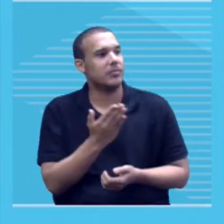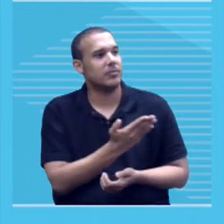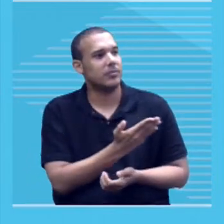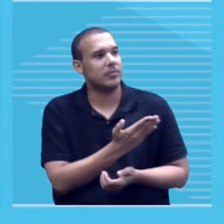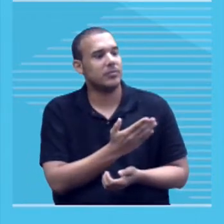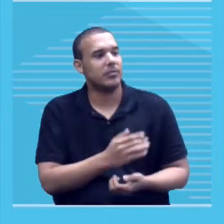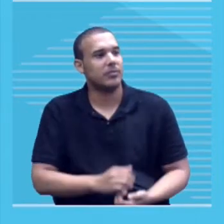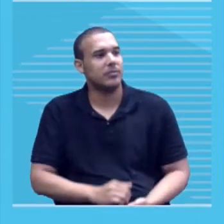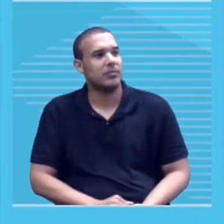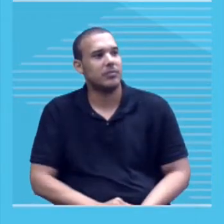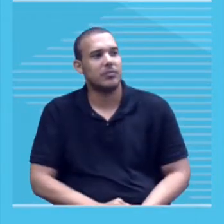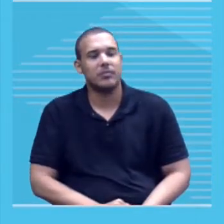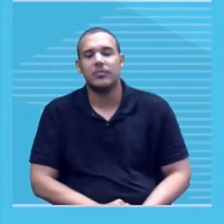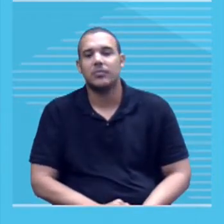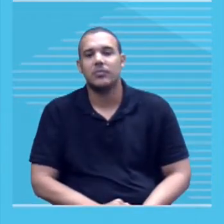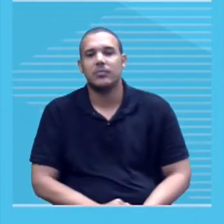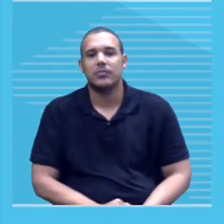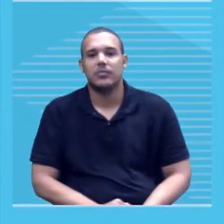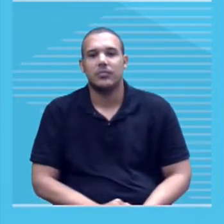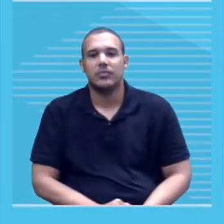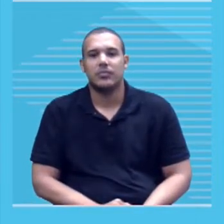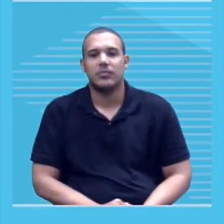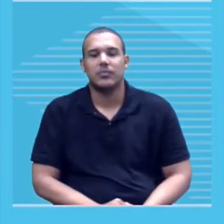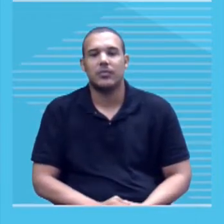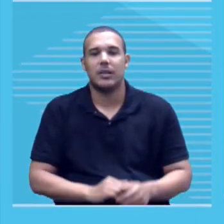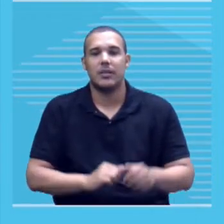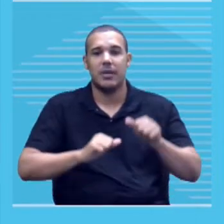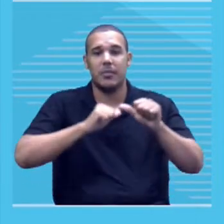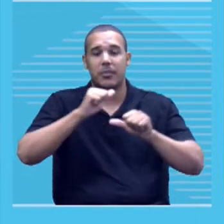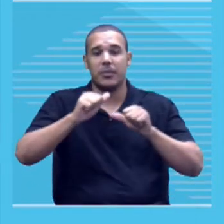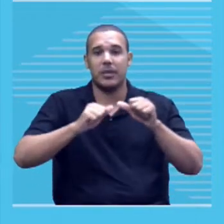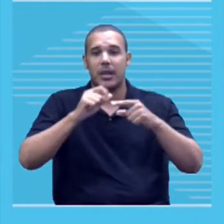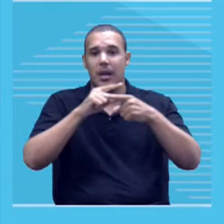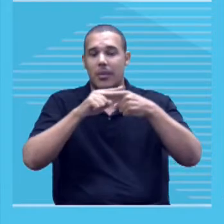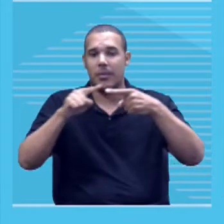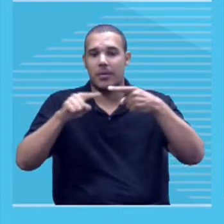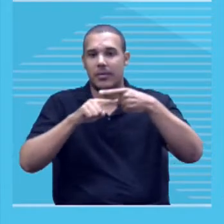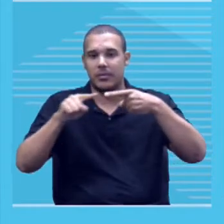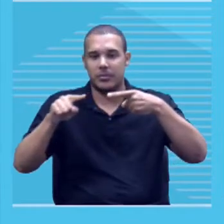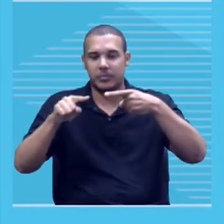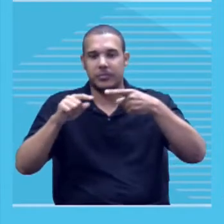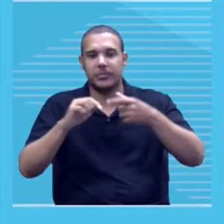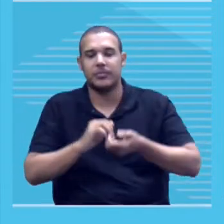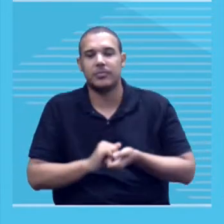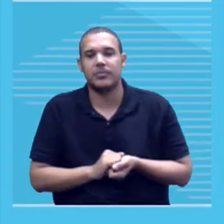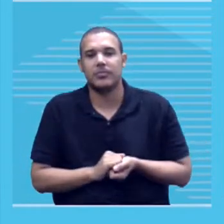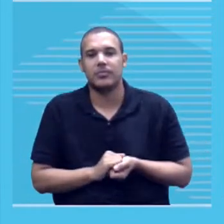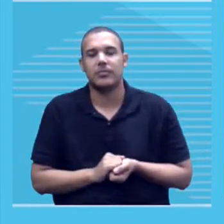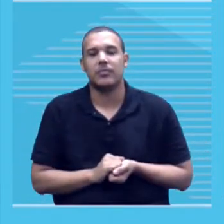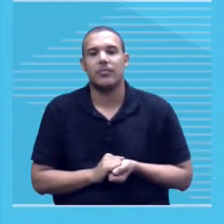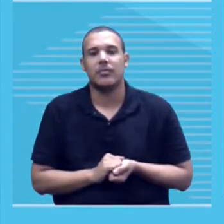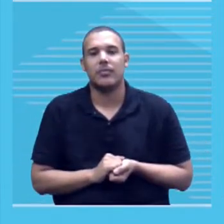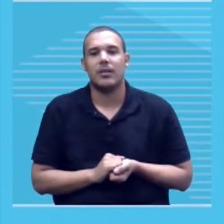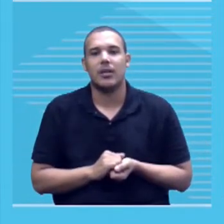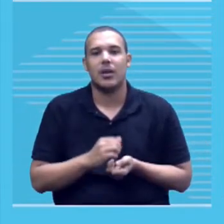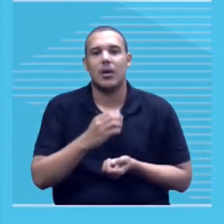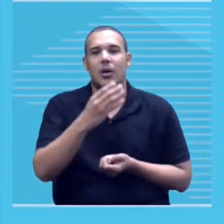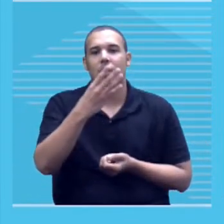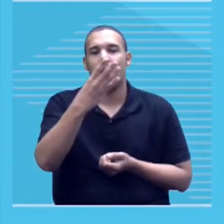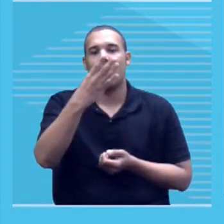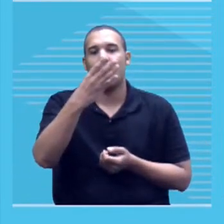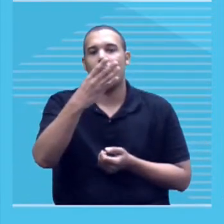de trabalhar com números decimais. Então, eu transformo em fração. 40 centavos é a mesma coisa que 4 sobre